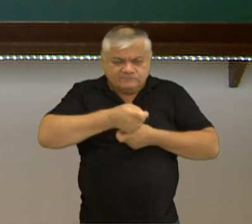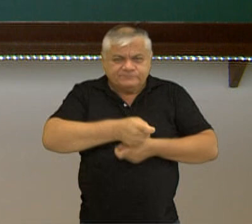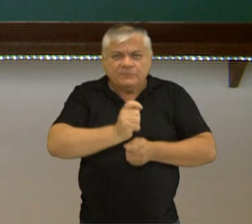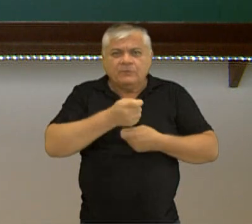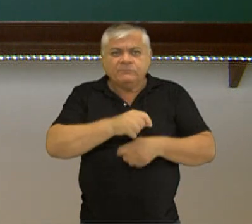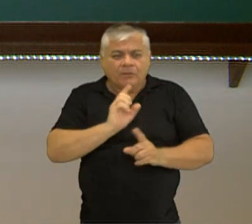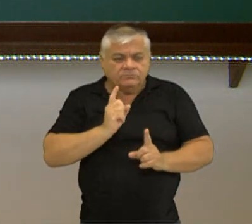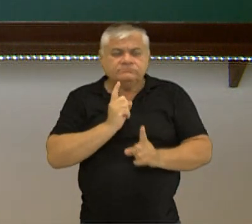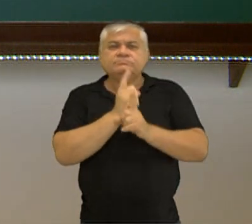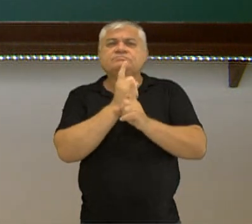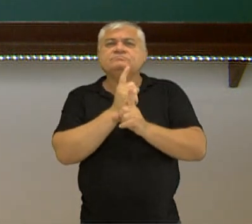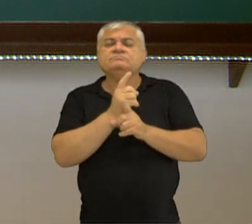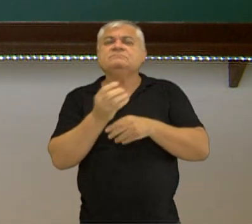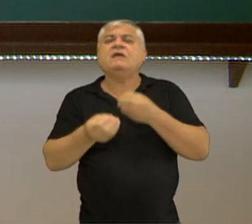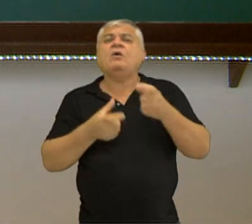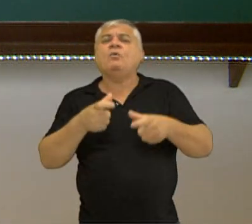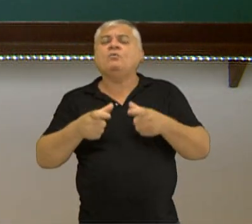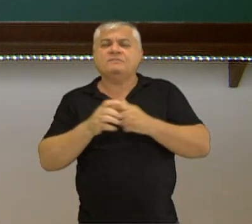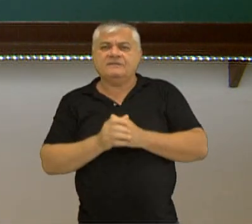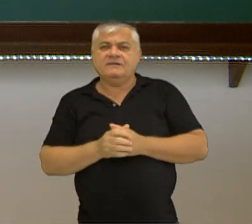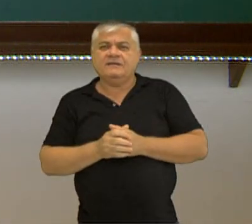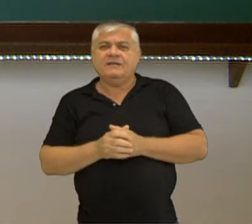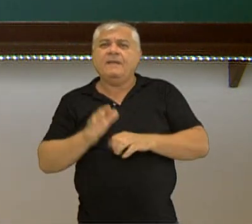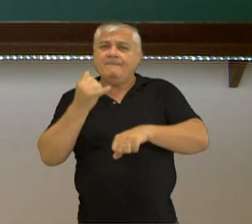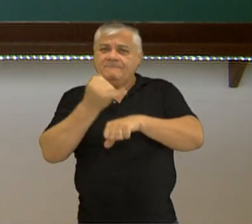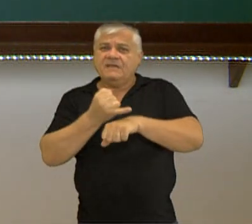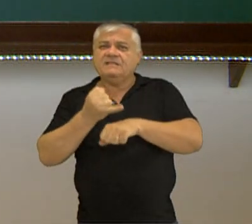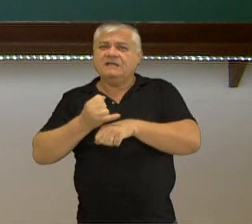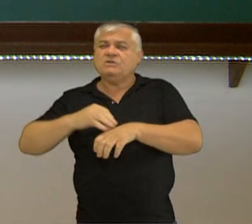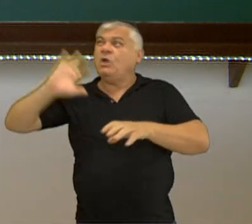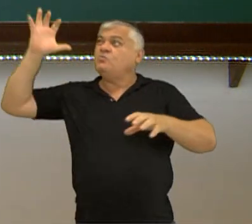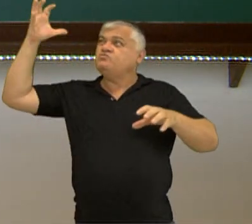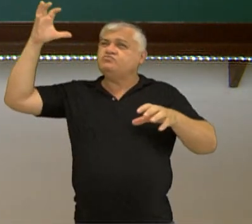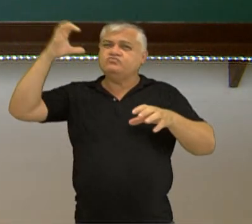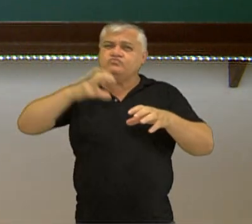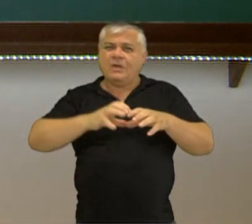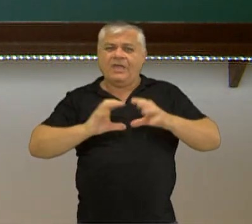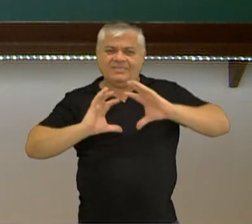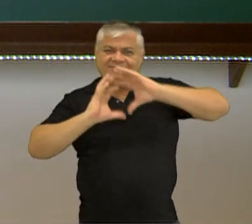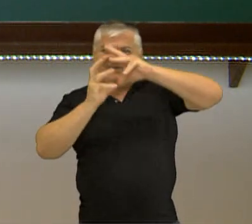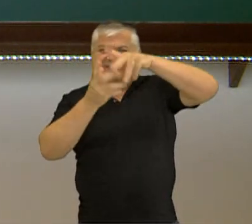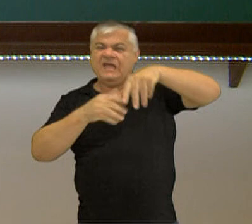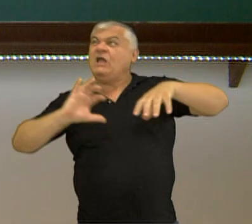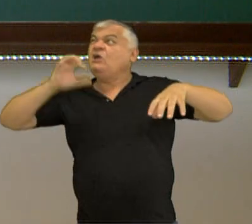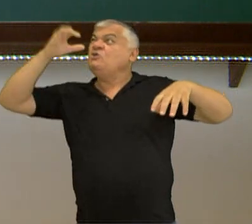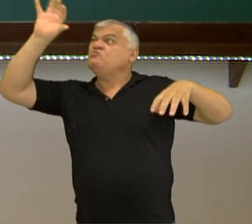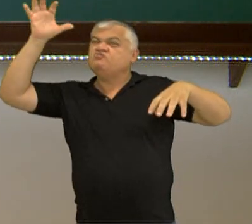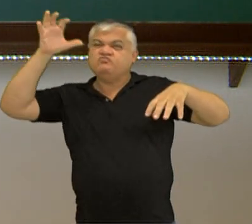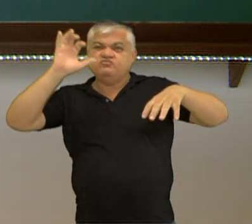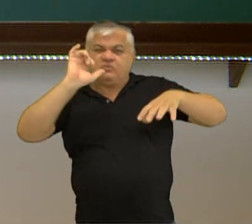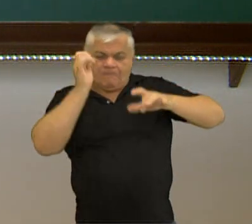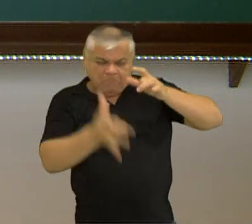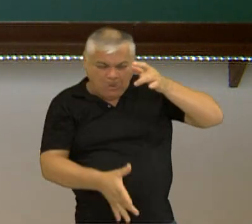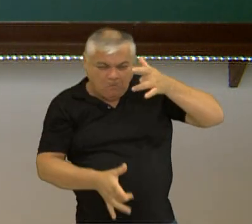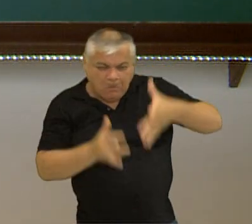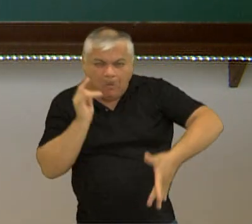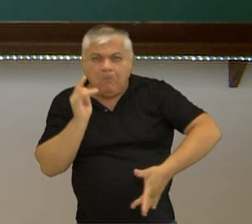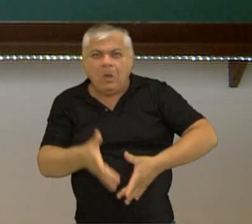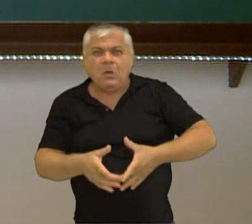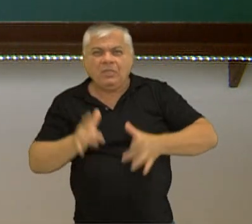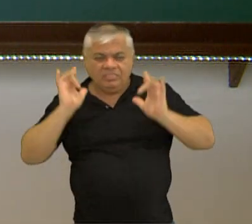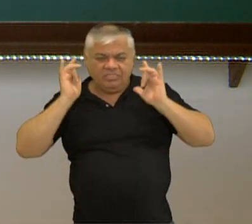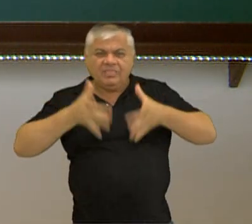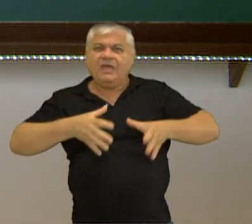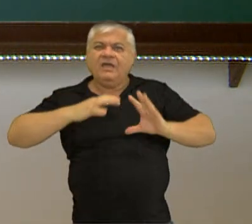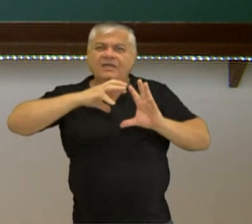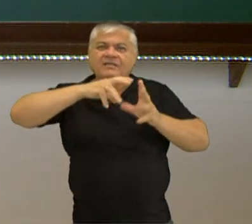gente, de pedaços de meteoro. Acreditam nisso? Aqueles pedaços de meteoritos que ficaram